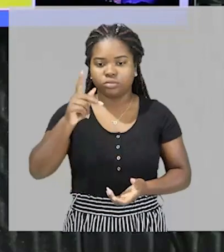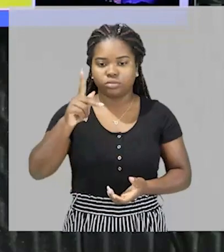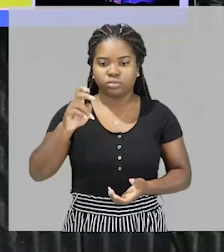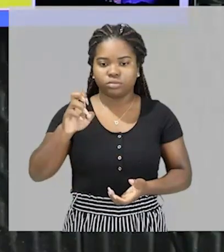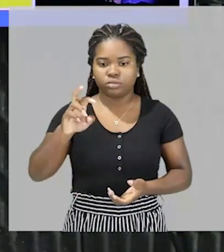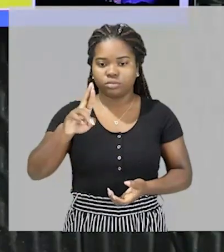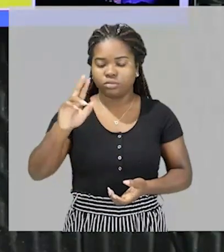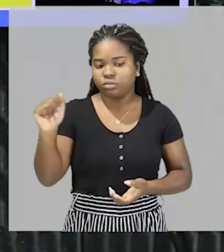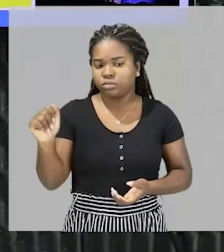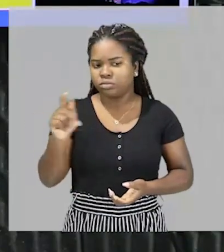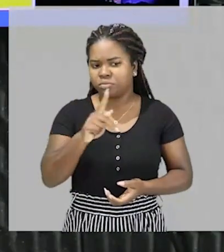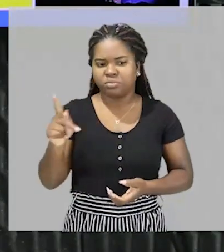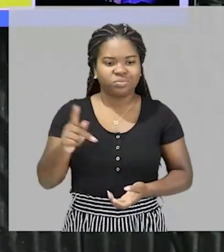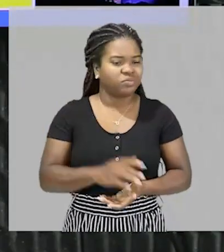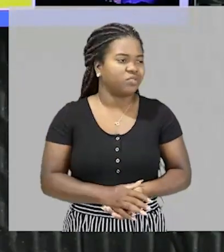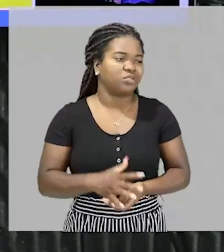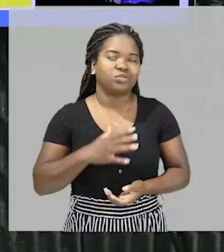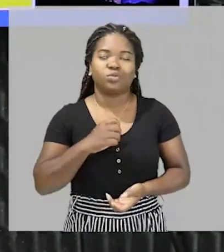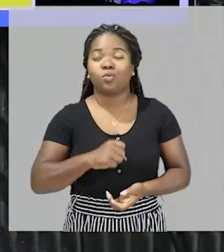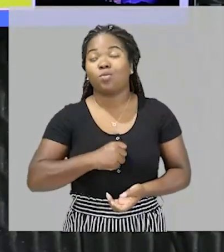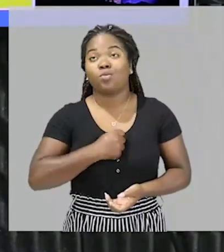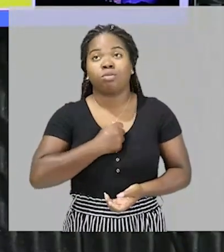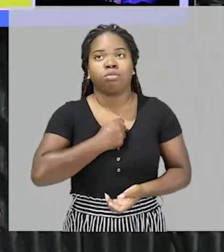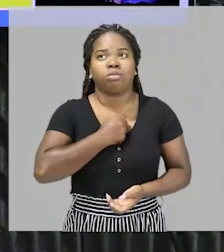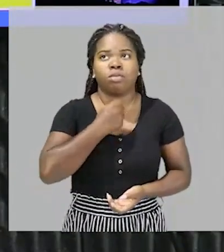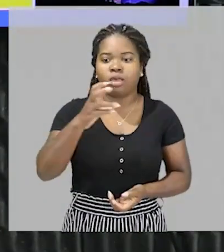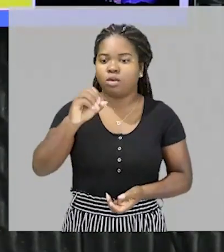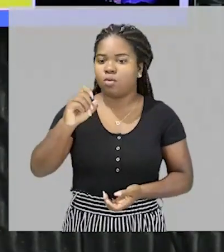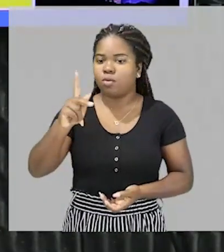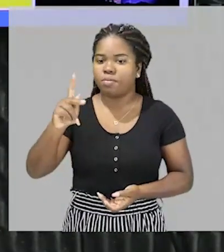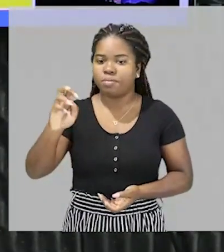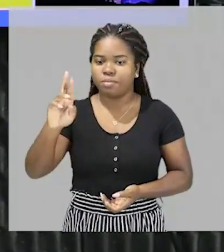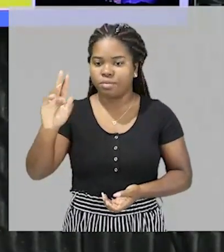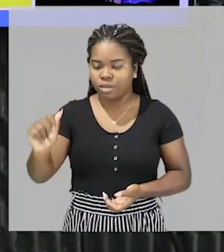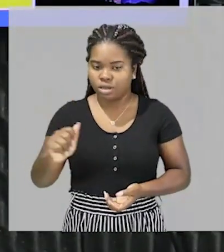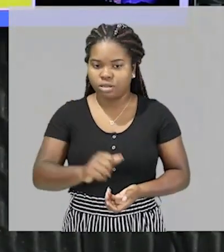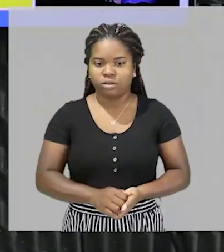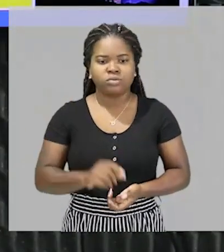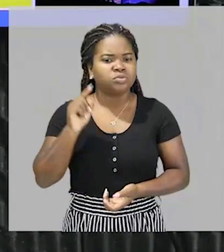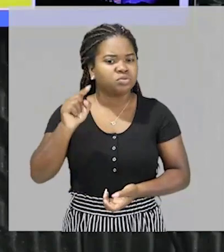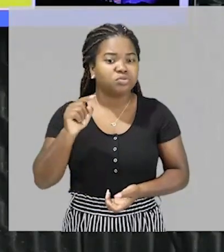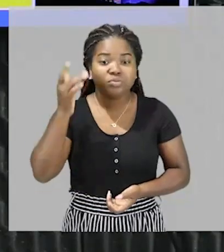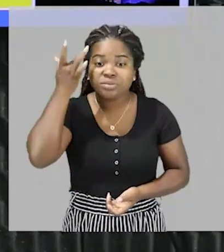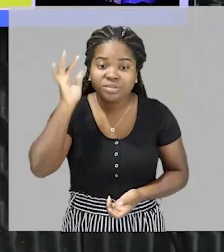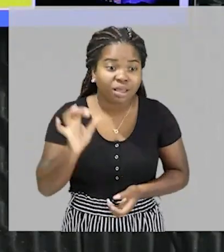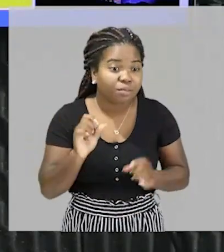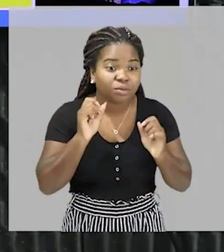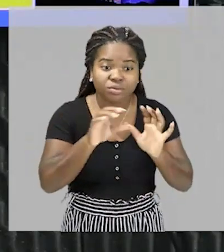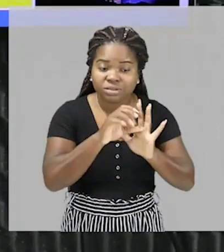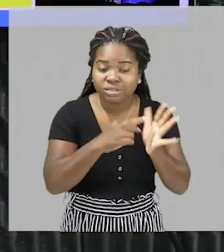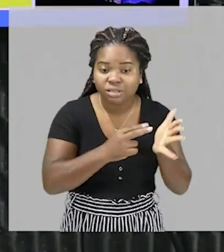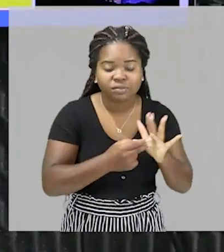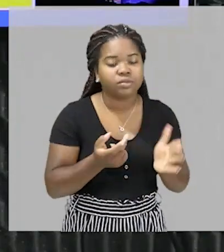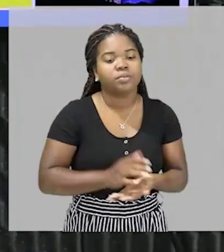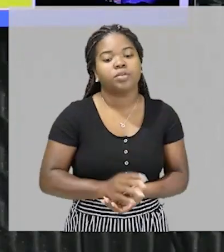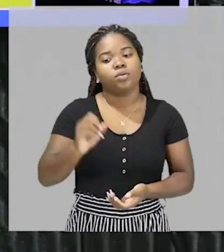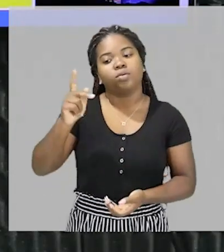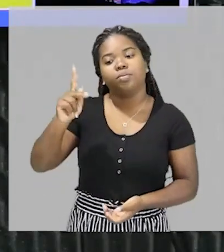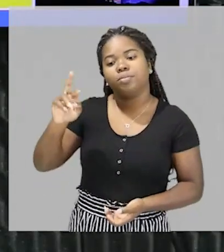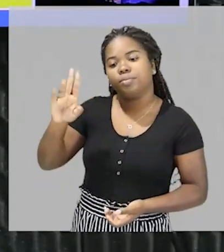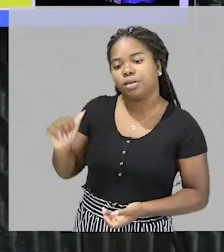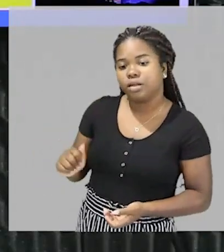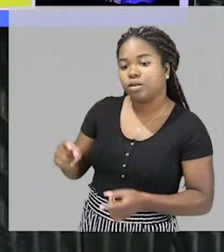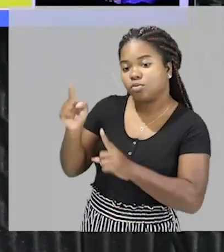é ópera? Professor, eu detesto ópera, tu não sabe nem o que é, doido, como é que vai detestar? Ópera, na verdade, é uma forma